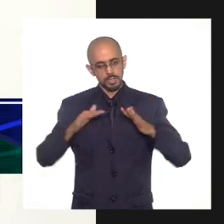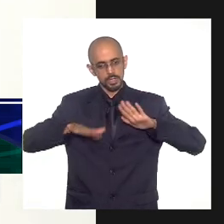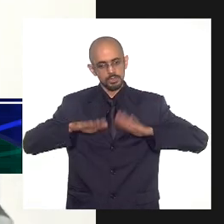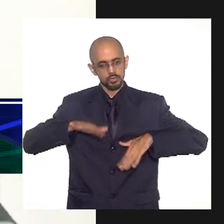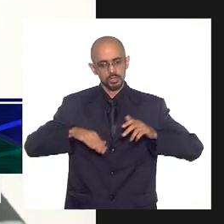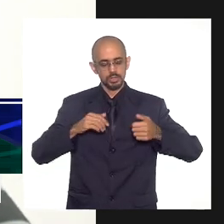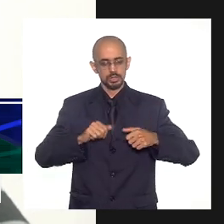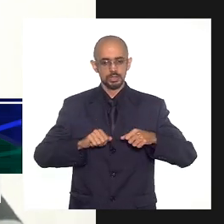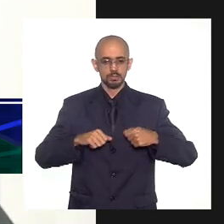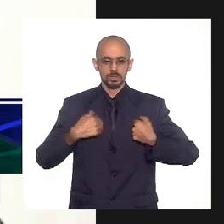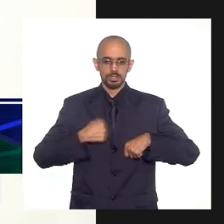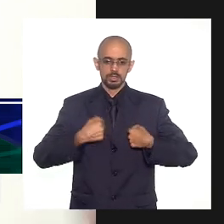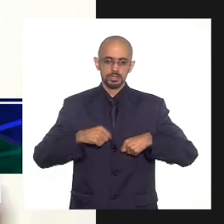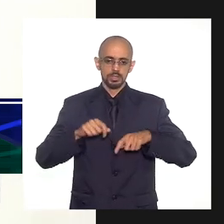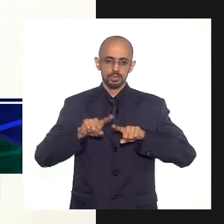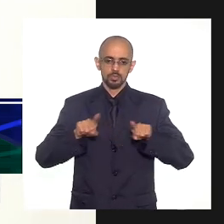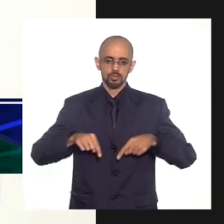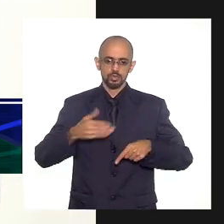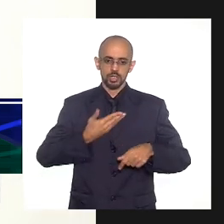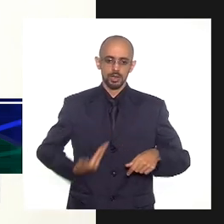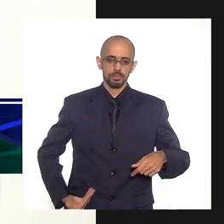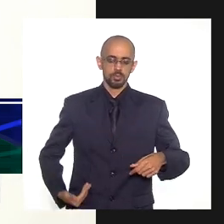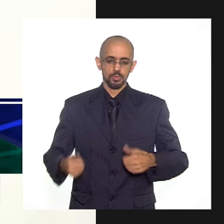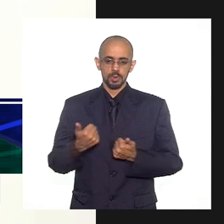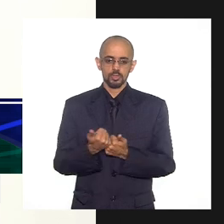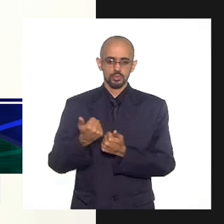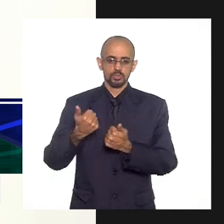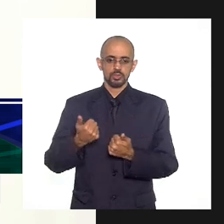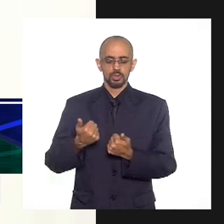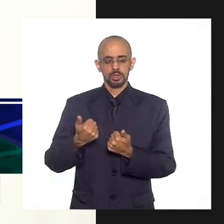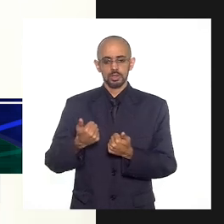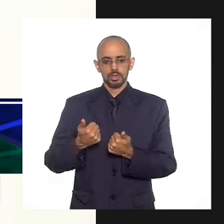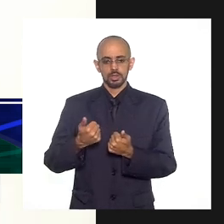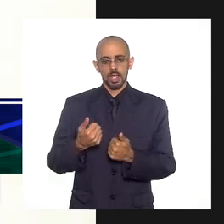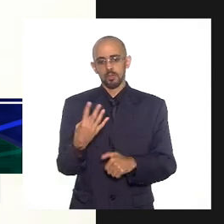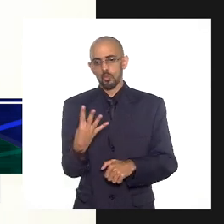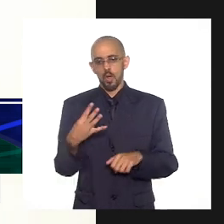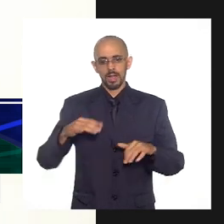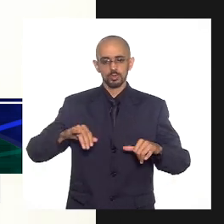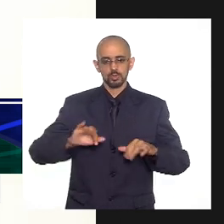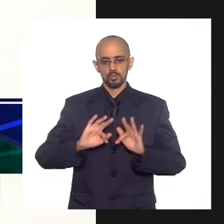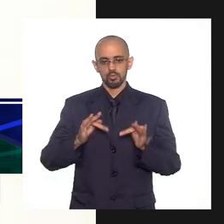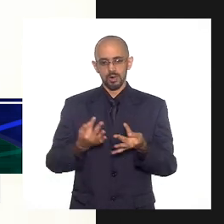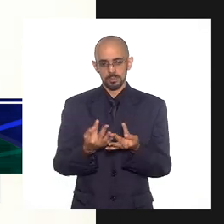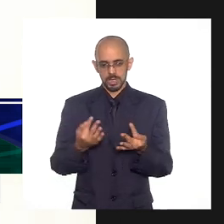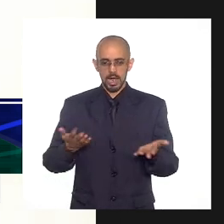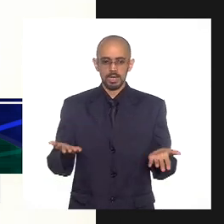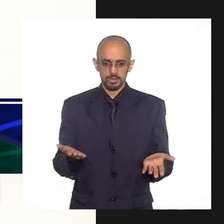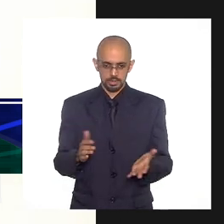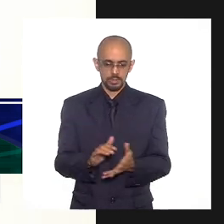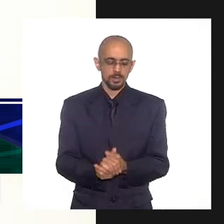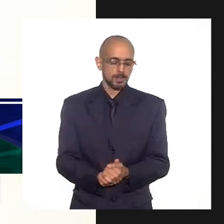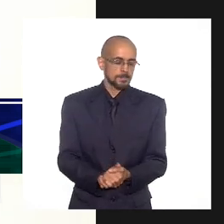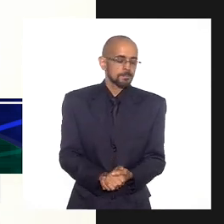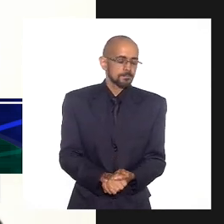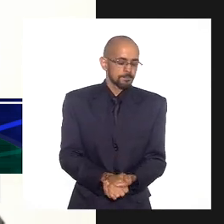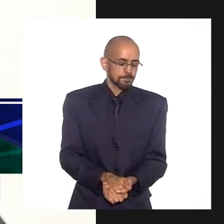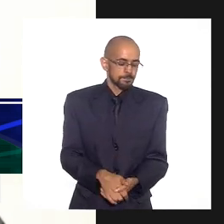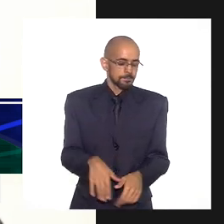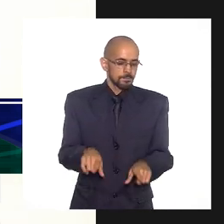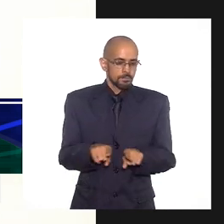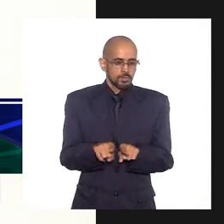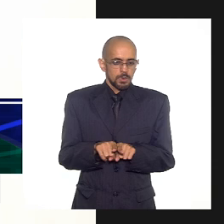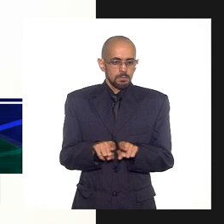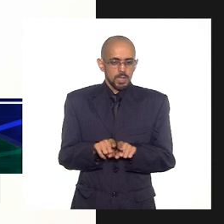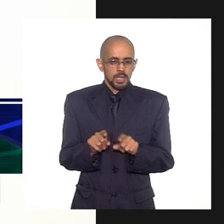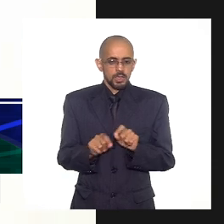funcionário público para poder, às vezes, sustentar 3, 4 famílias devido à questão do desemprego. E eu queria dizer ao deputado Luiz Paulo que, quando ele fala amortização